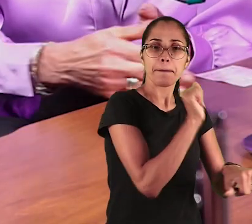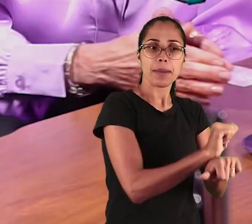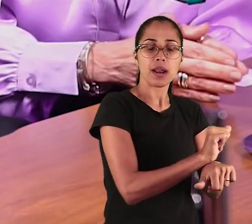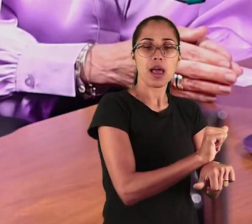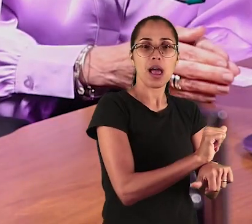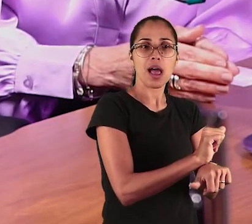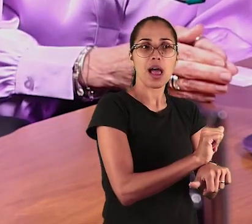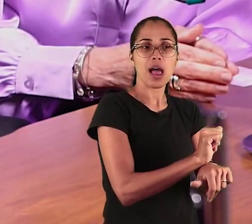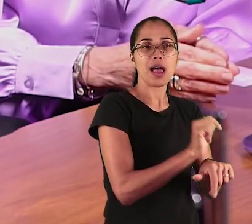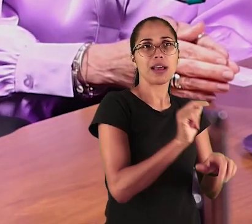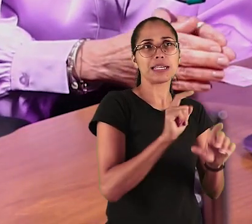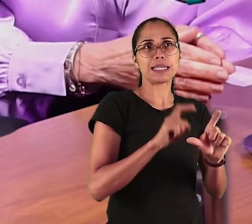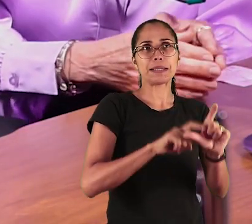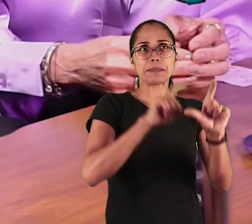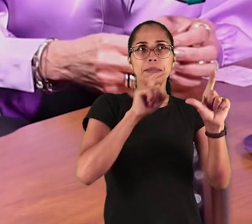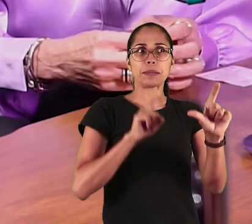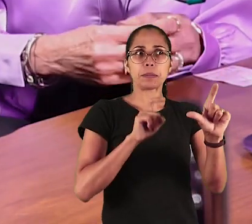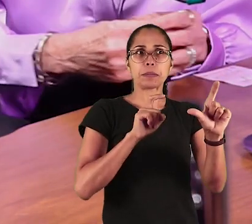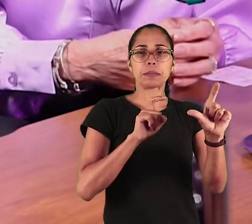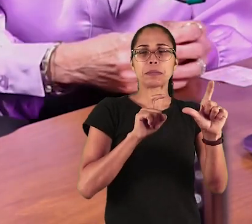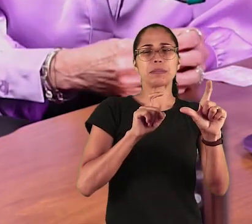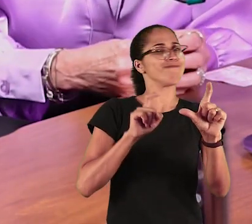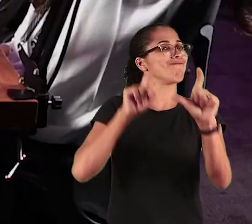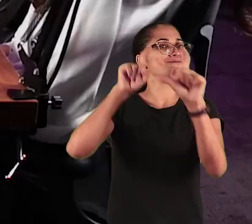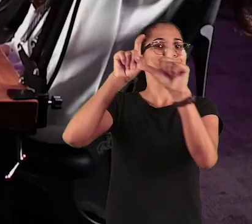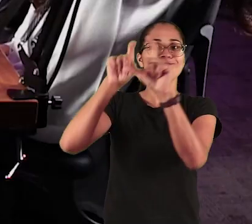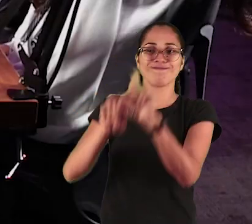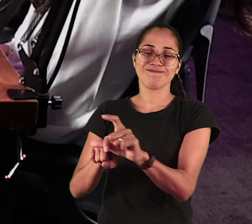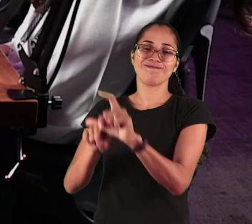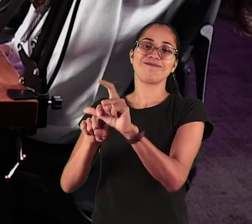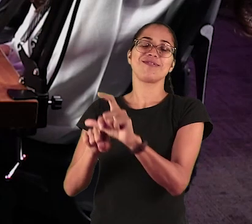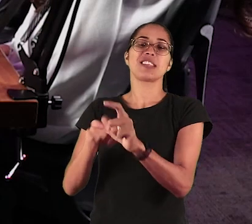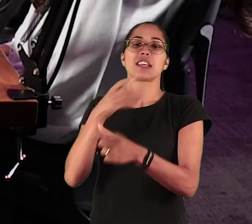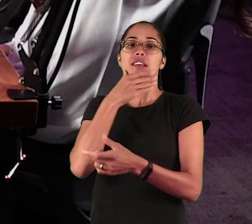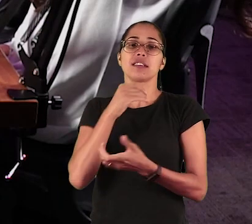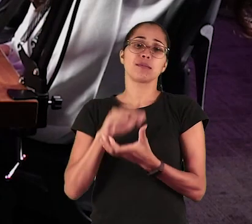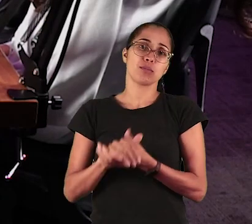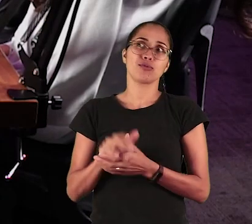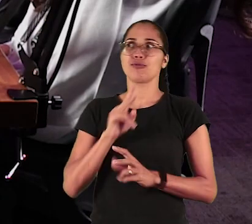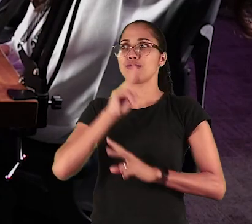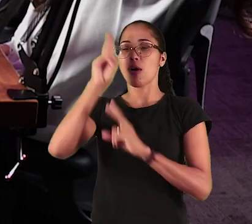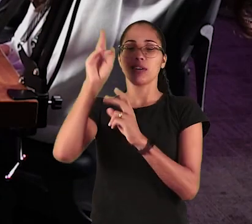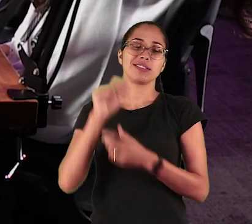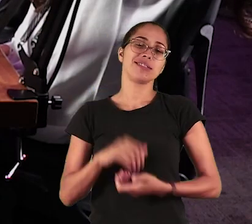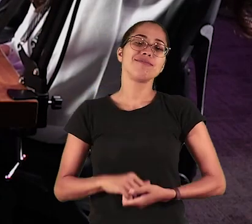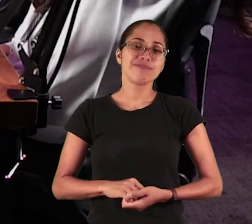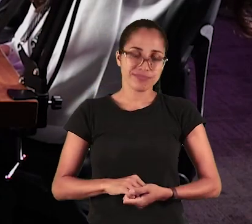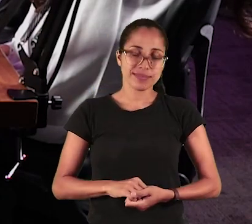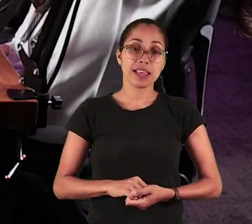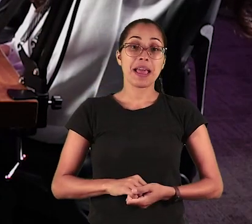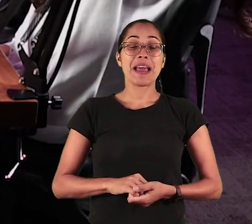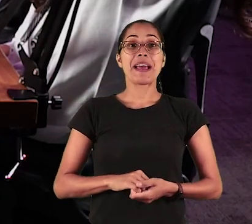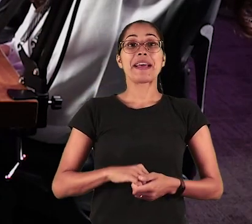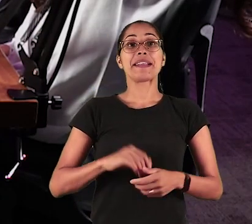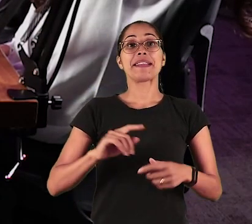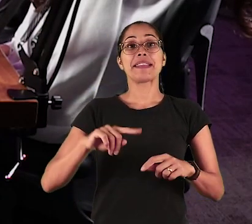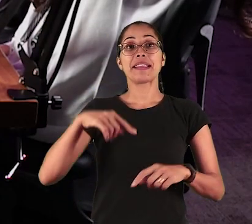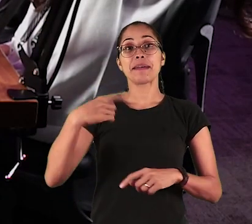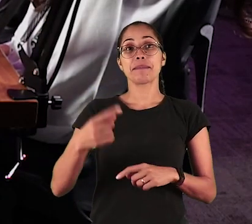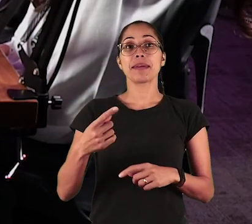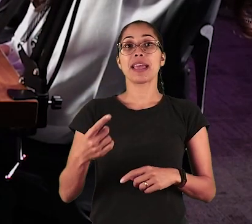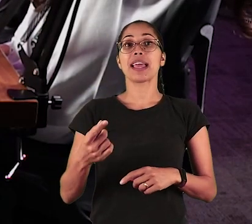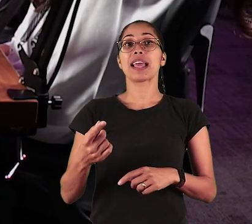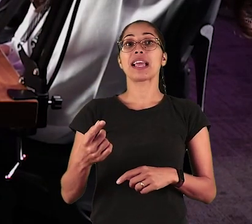dependentes financeira de alguém para mim sempre foi uma questão muito forte né não queria nunca depender de ninguém Isso também me levou de volta